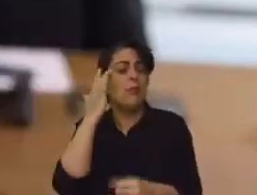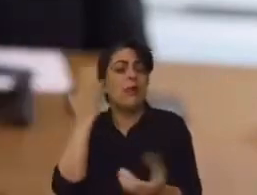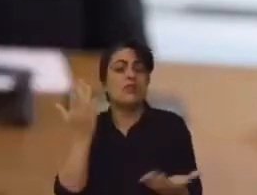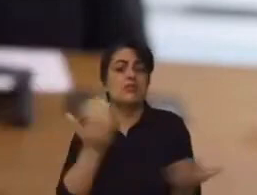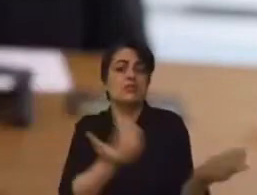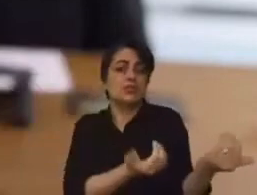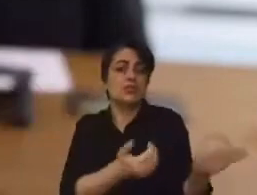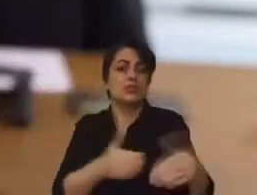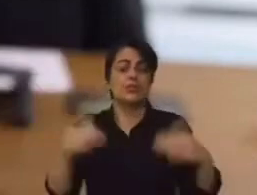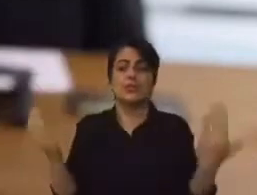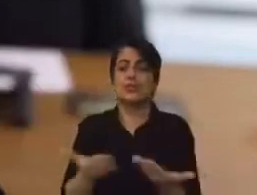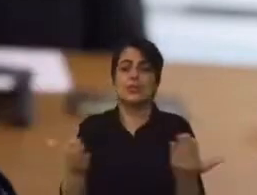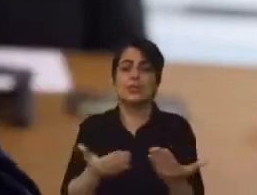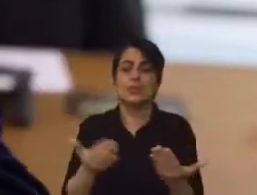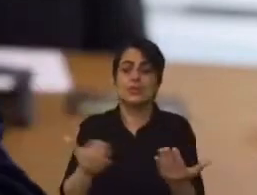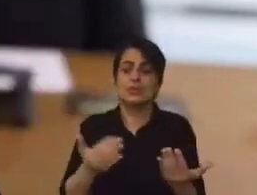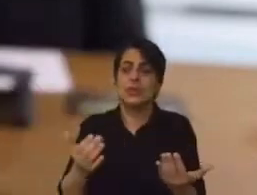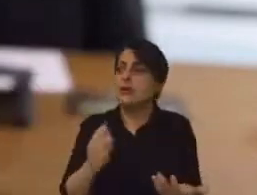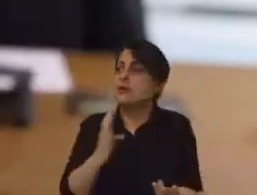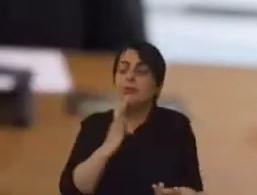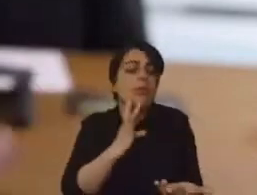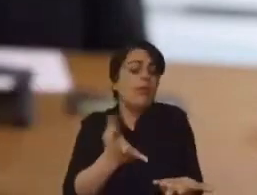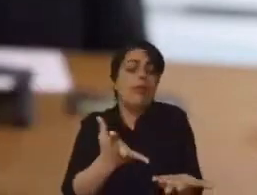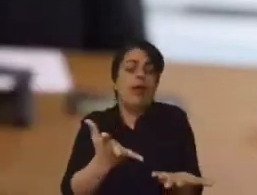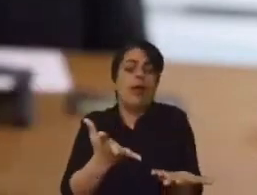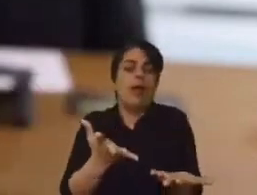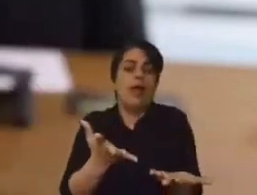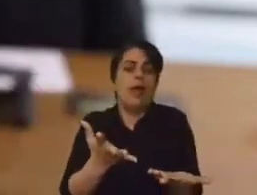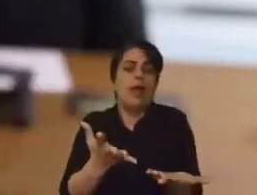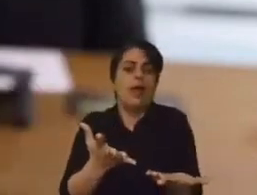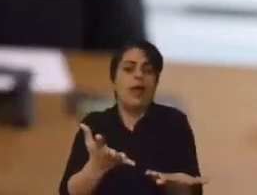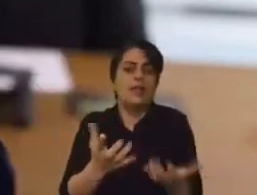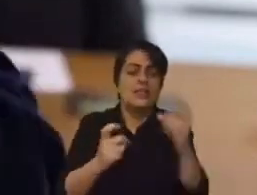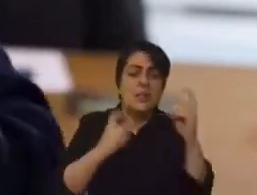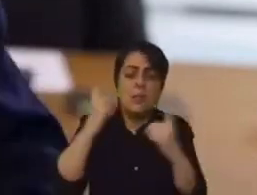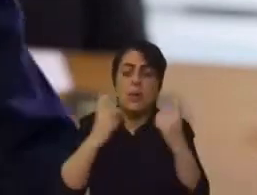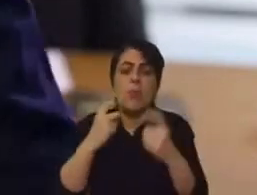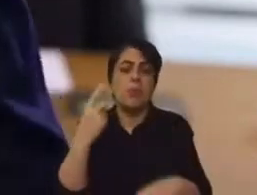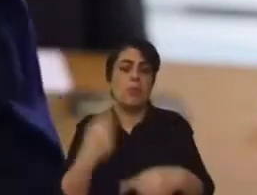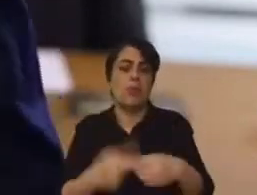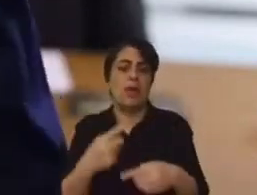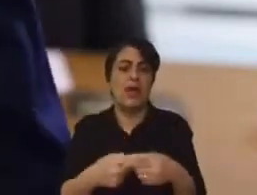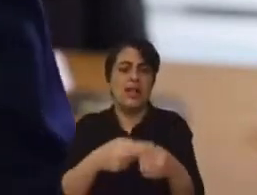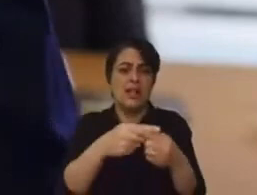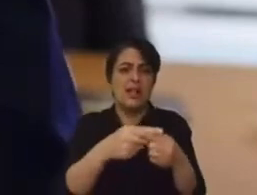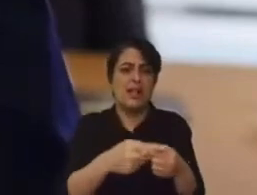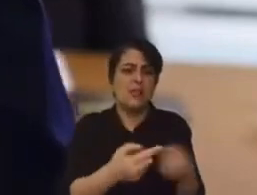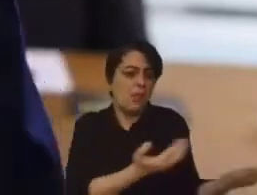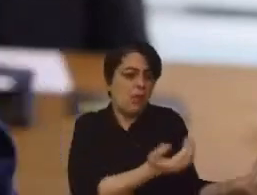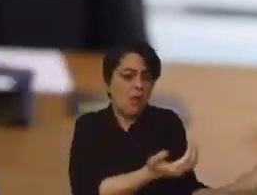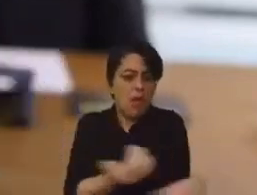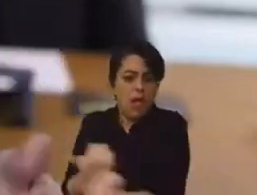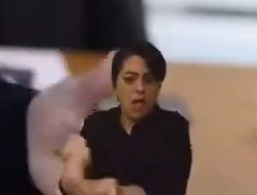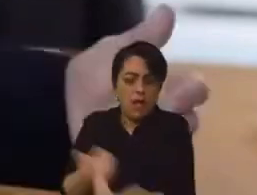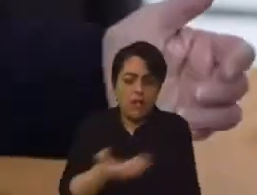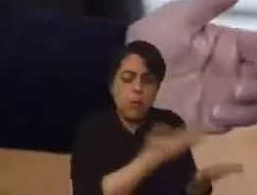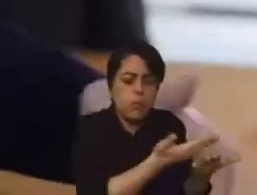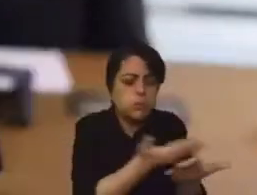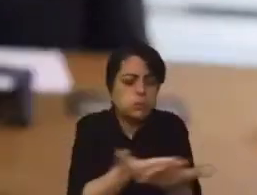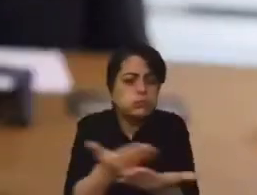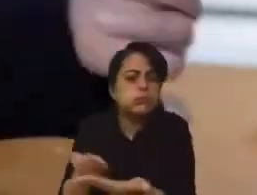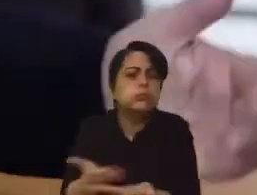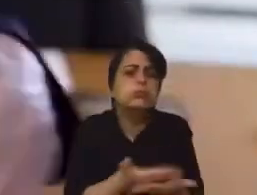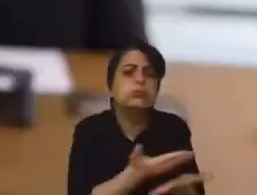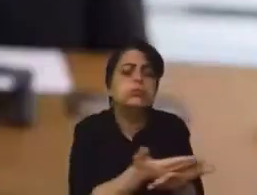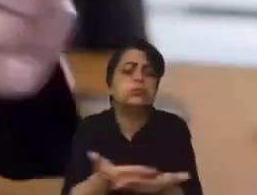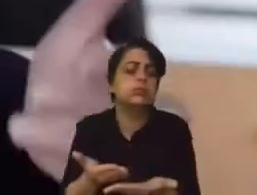fica assustada. Ela fica assustada porque ela se preparou mais do que nós, ela estudou mais do que nós. Esse jovem de 20